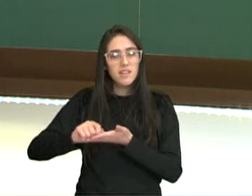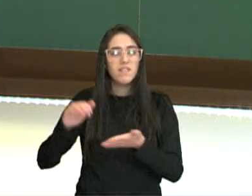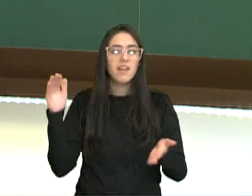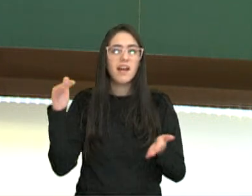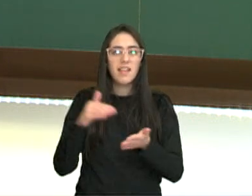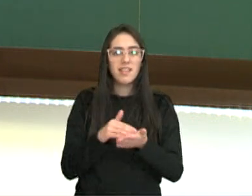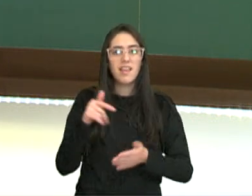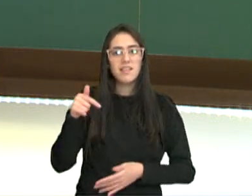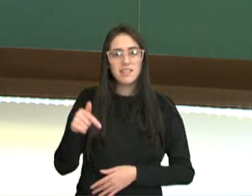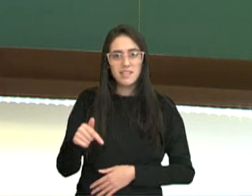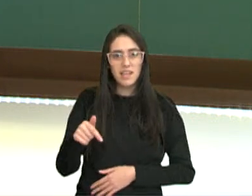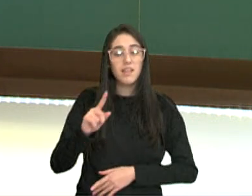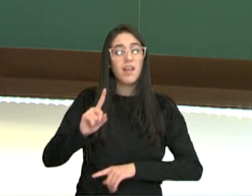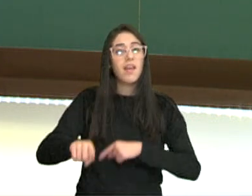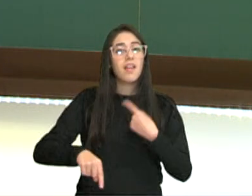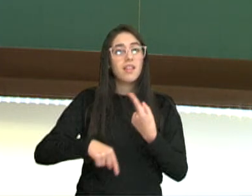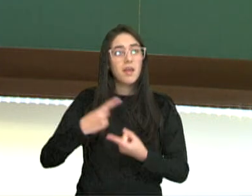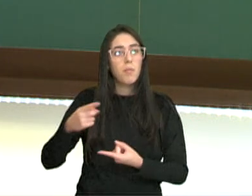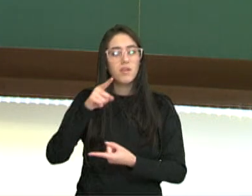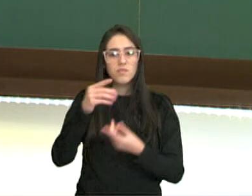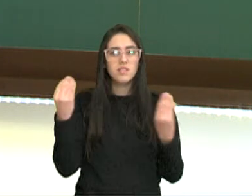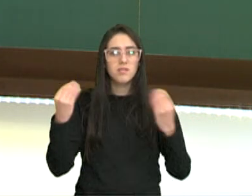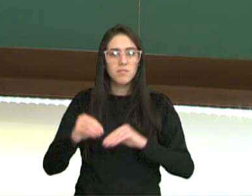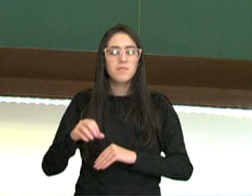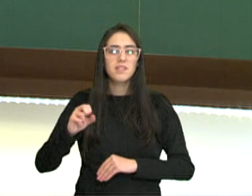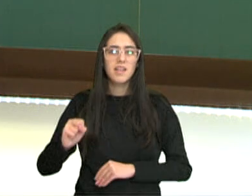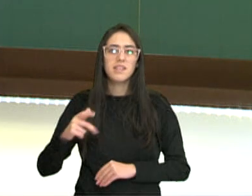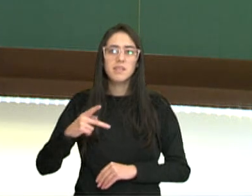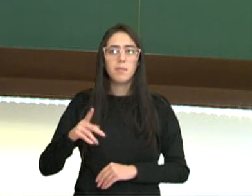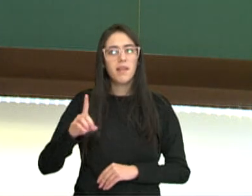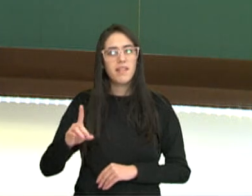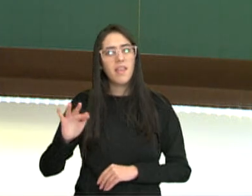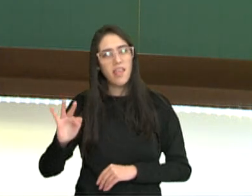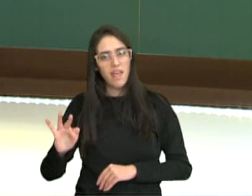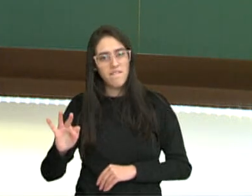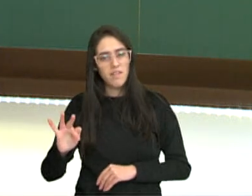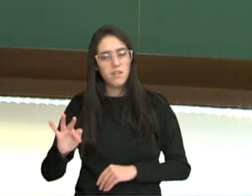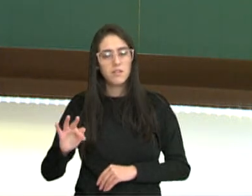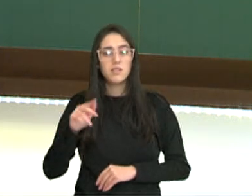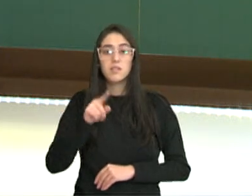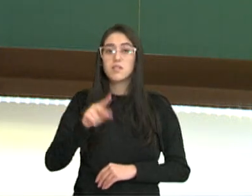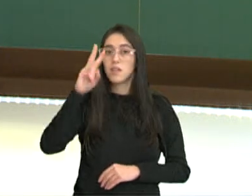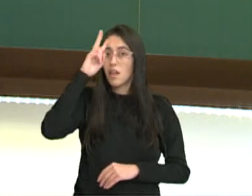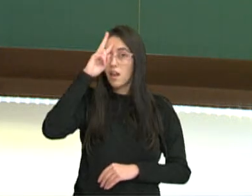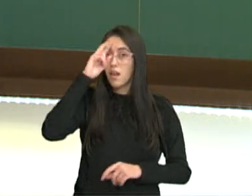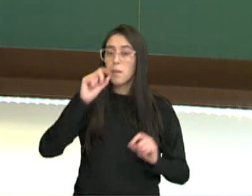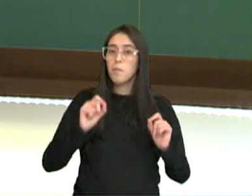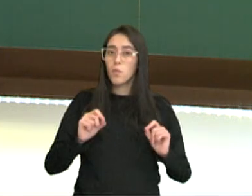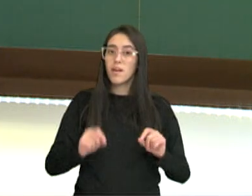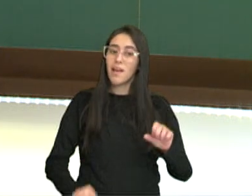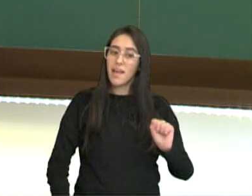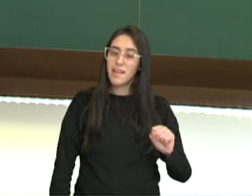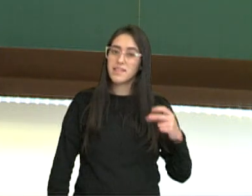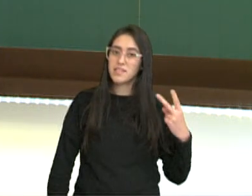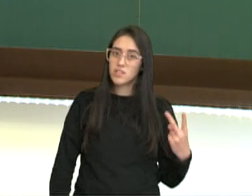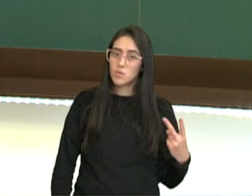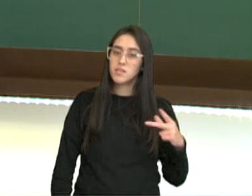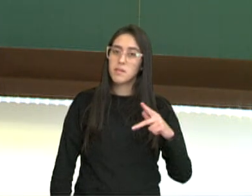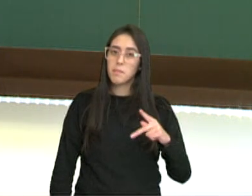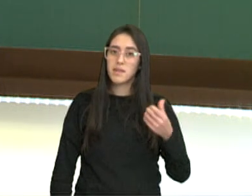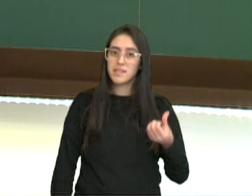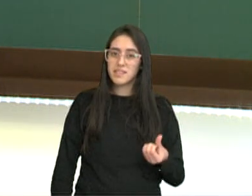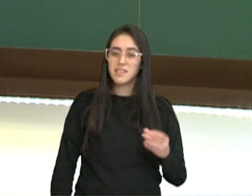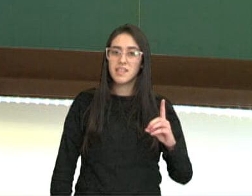o 7 e aí depois você vai preenchendo S, P, D e F. O que você tem que lembrar é que S2,